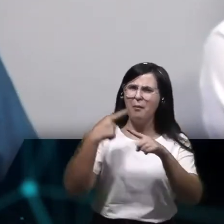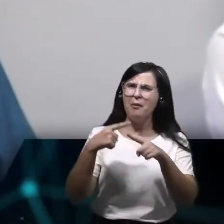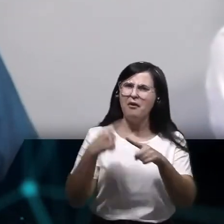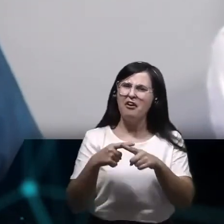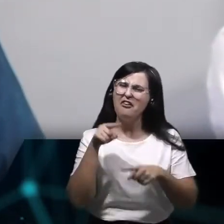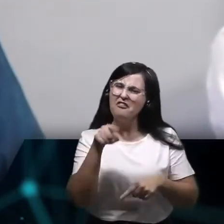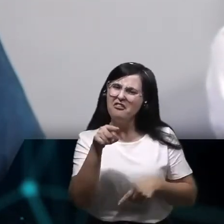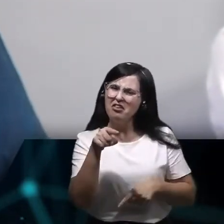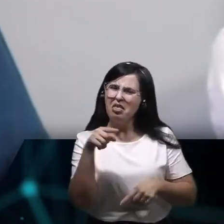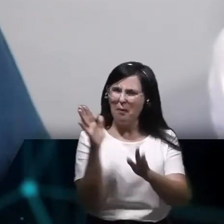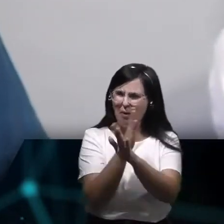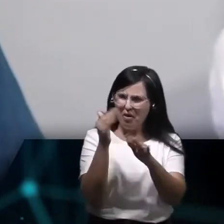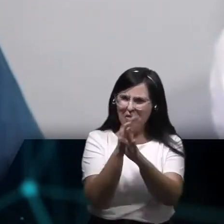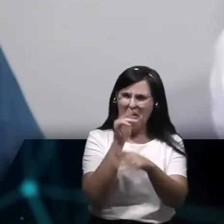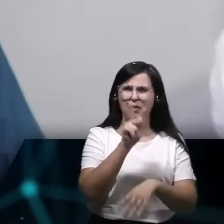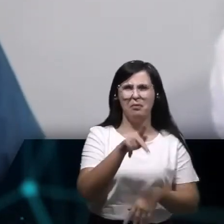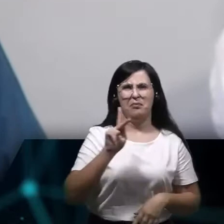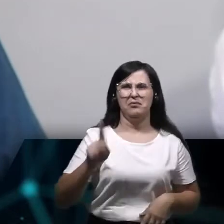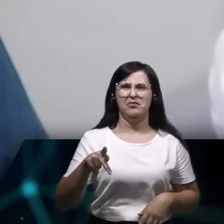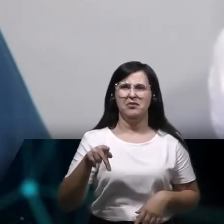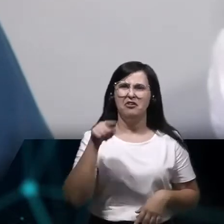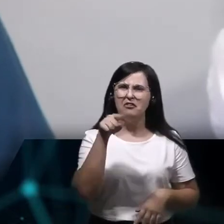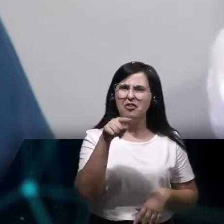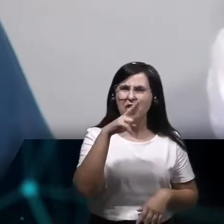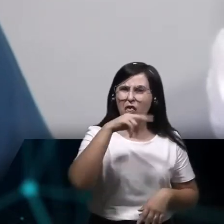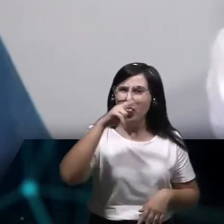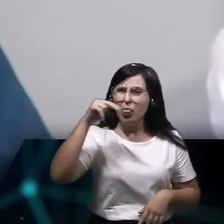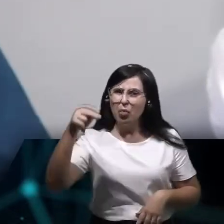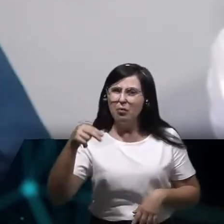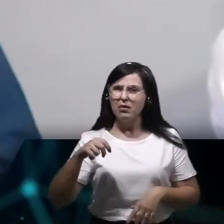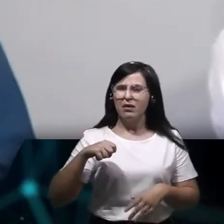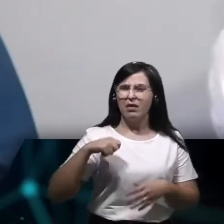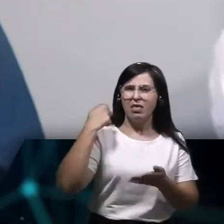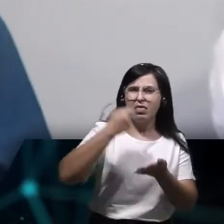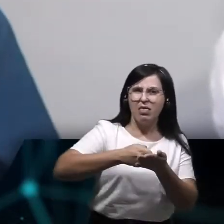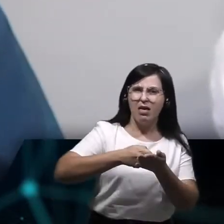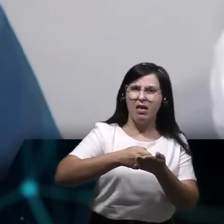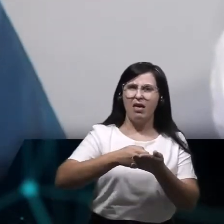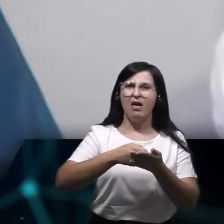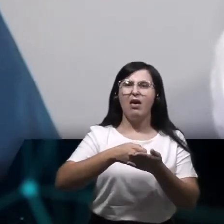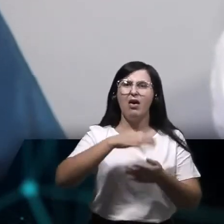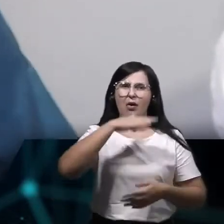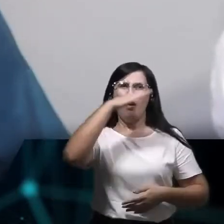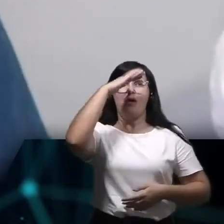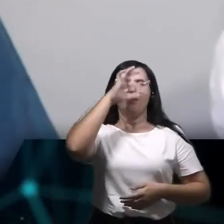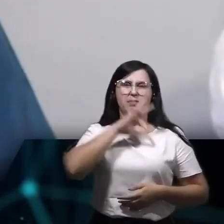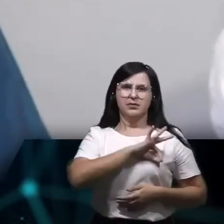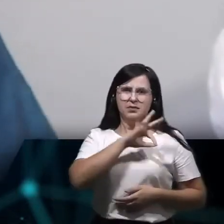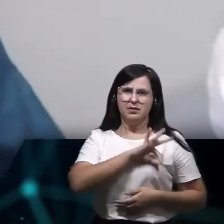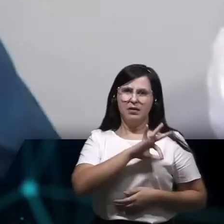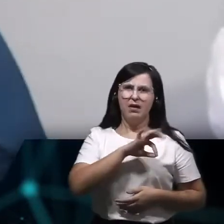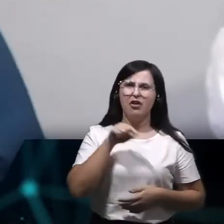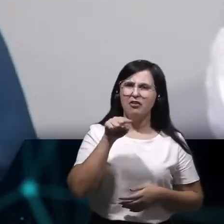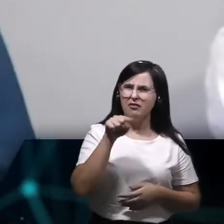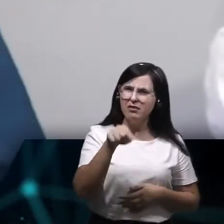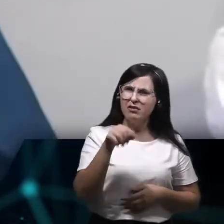professor, você não passa o aumento, repassa o aumento que ele merece, você não paga em dia, isso é um tratamento que você diz que trata